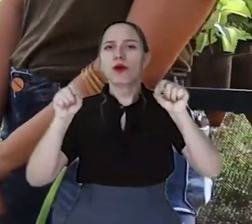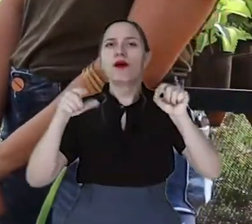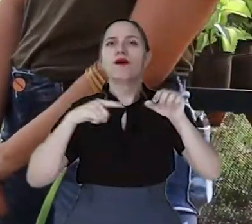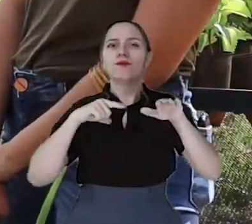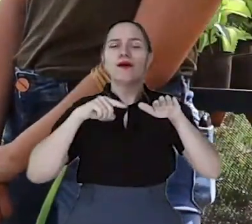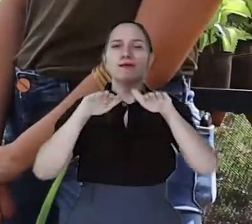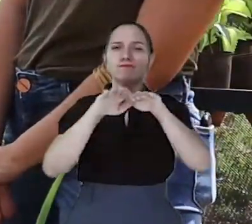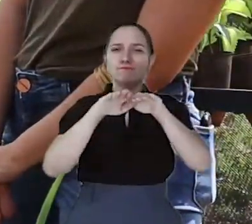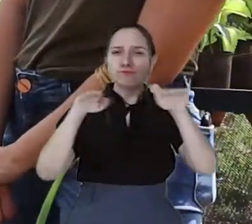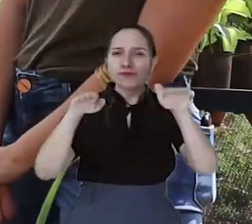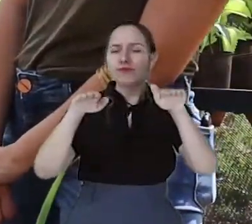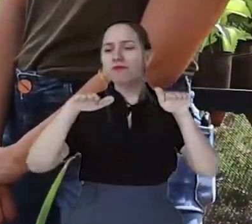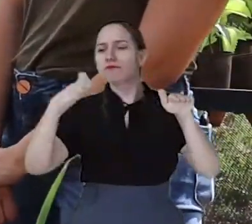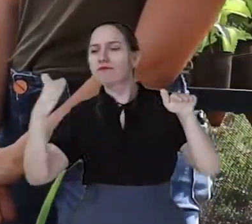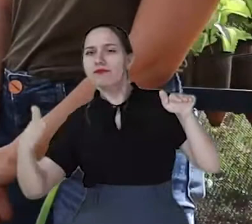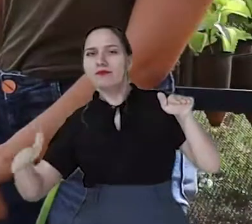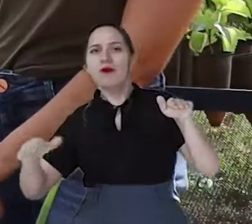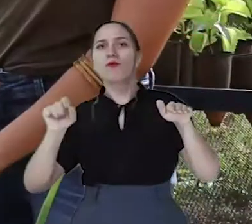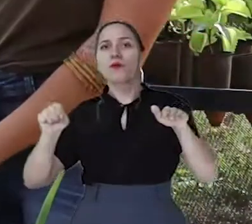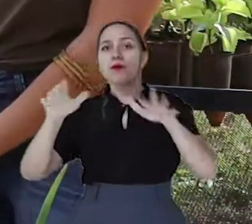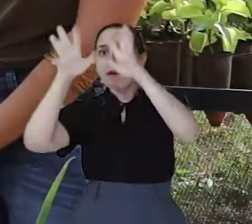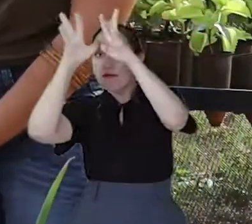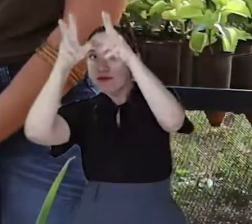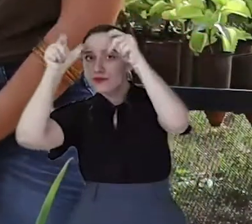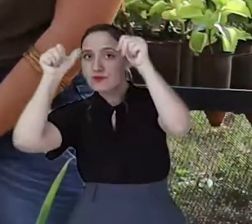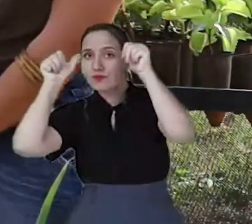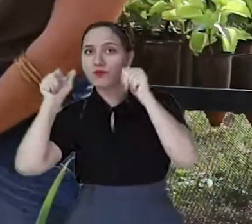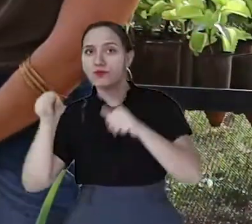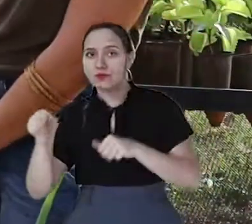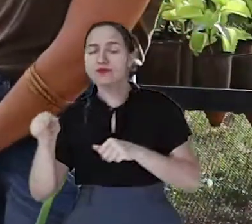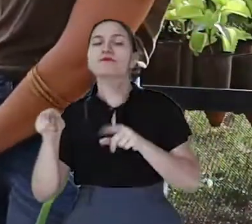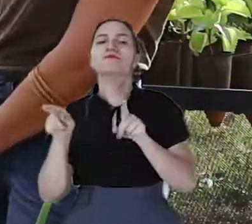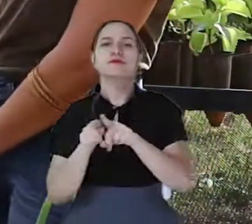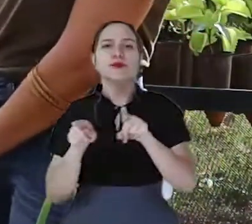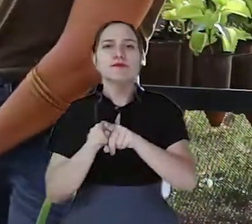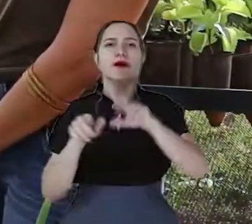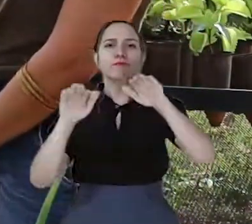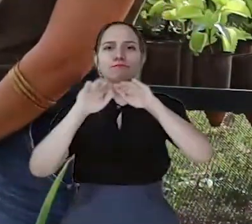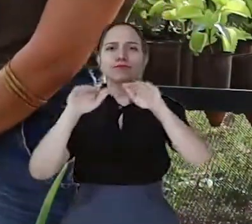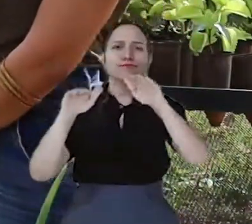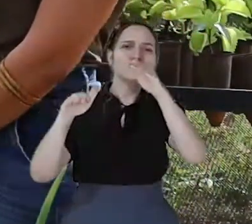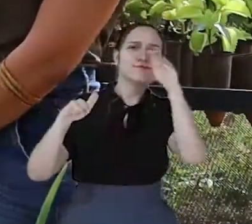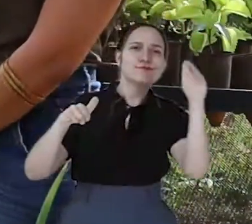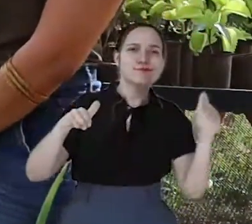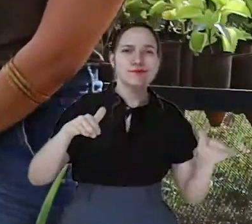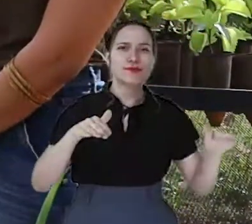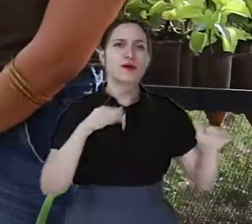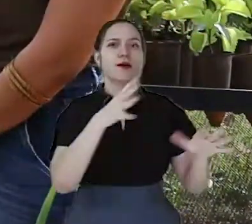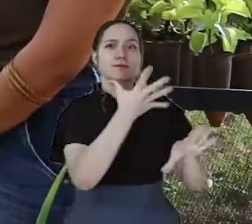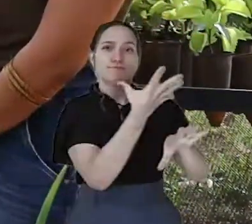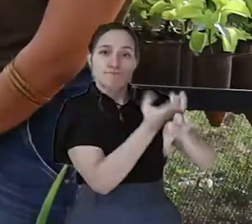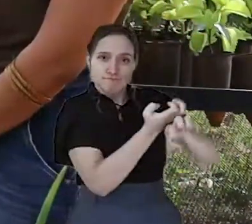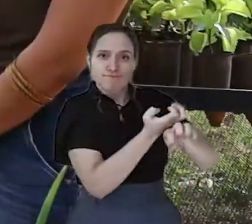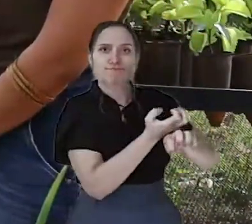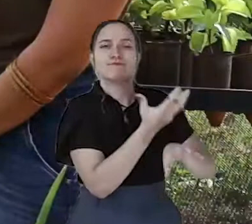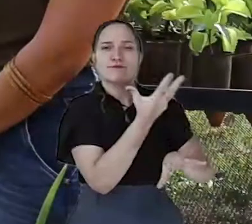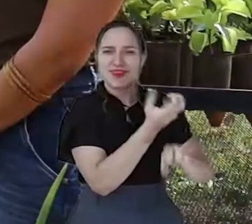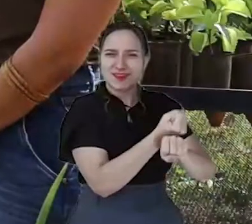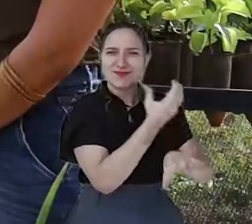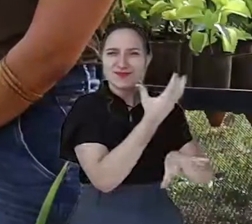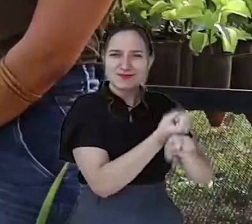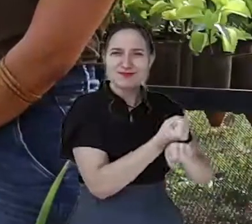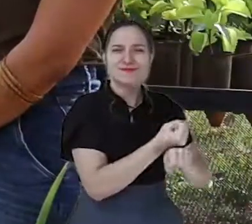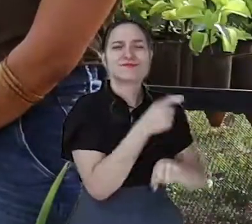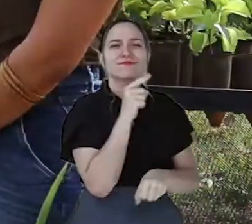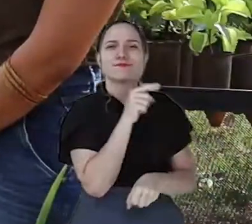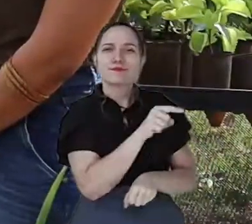ter a planície amazônica, que está mais embaixo, nós vamos ter a região, né, da Caatinga, né, que a gente chama é